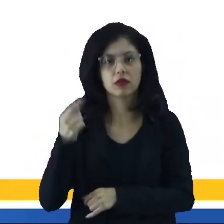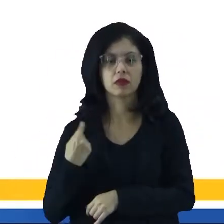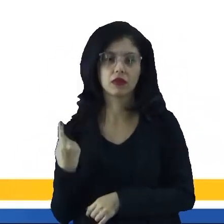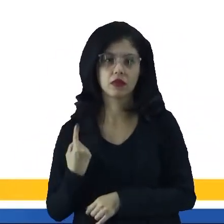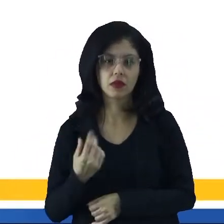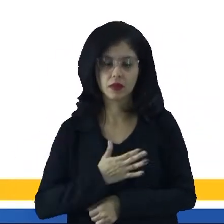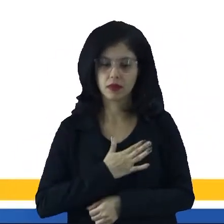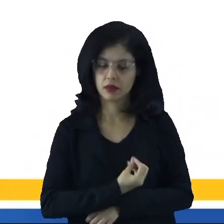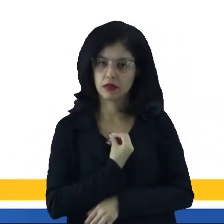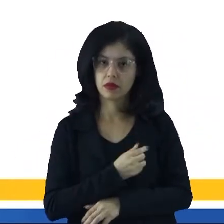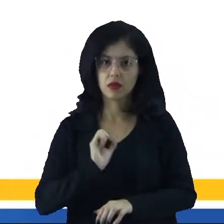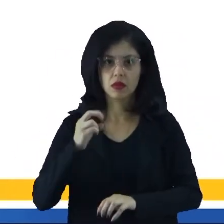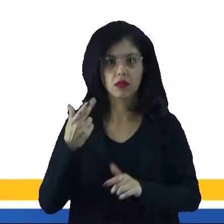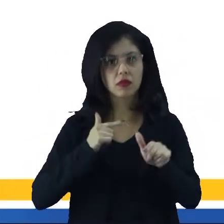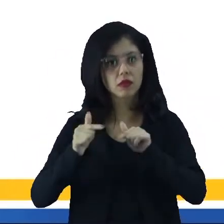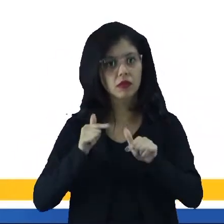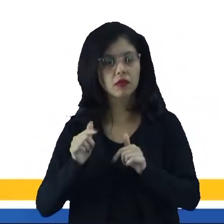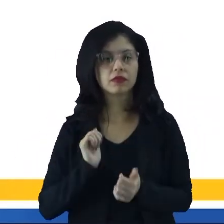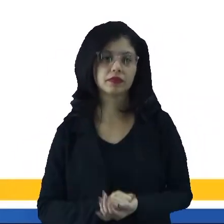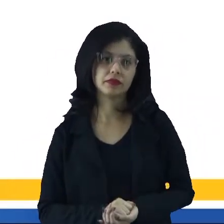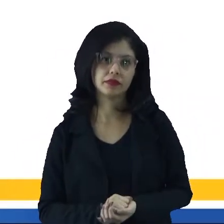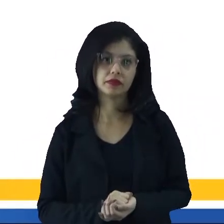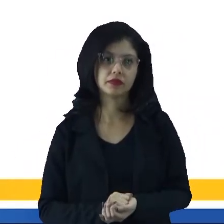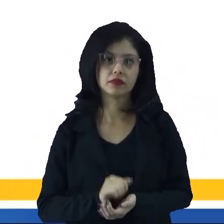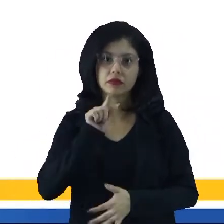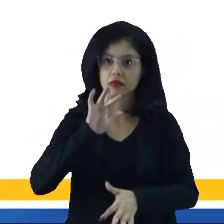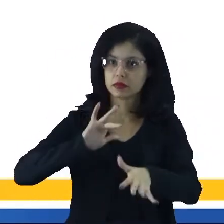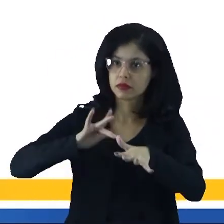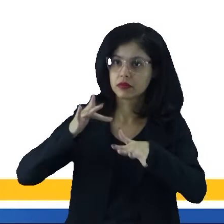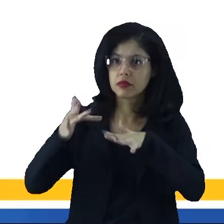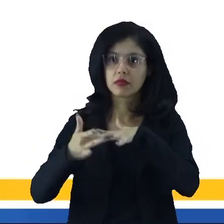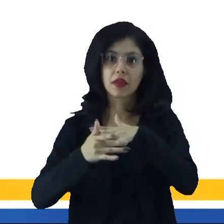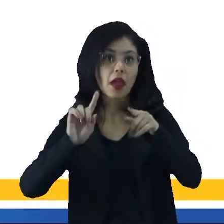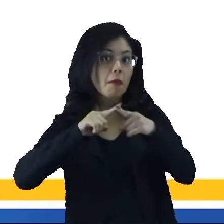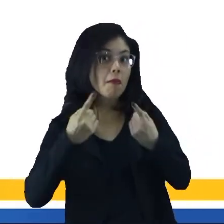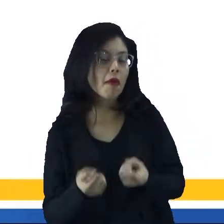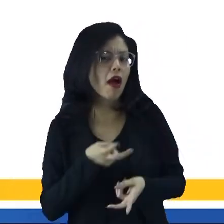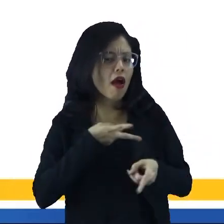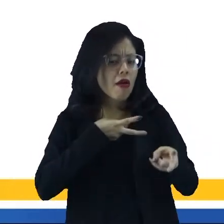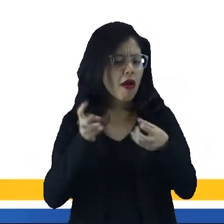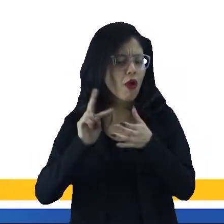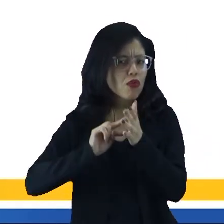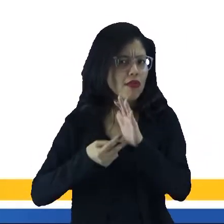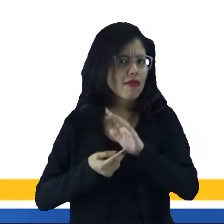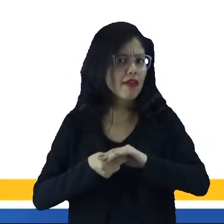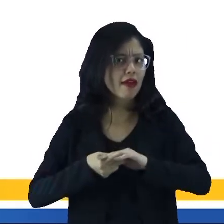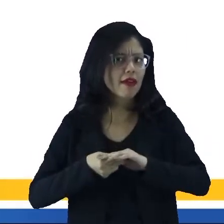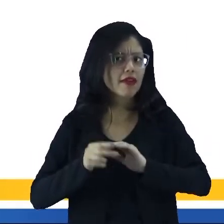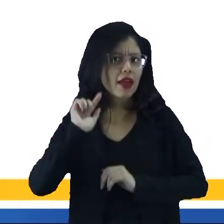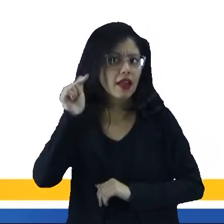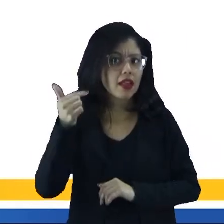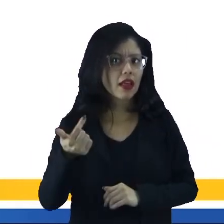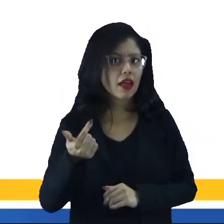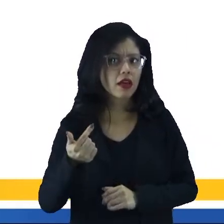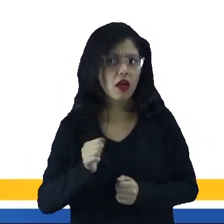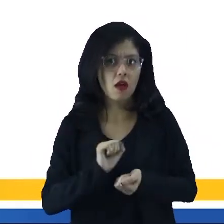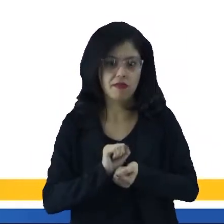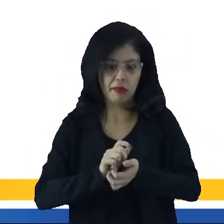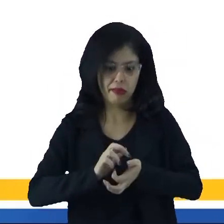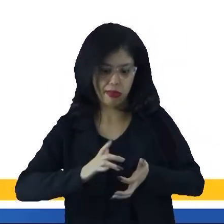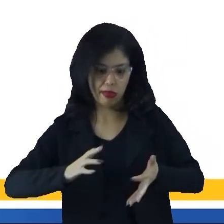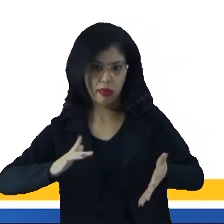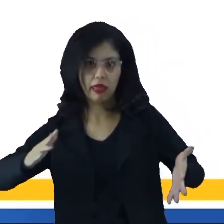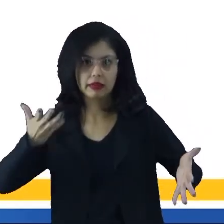a minha vida ou trabalho. Isso é uma rede social que a gente se refere. Mas olha só o que o homem diz, aquele que está lá na rede cheio de